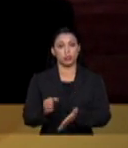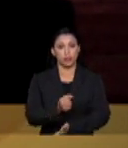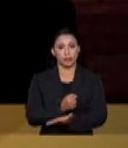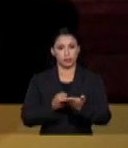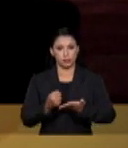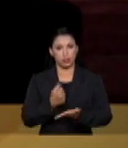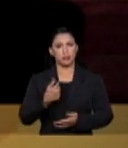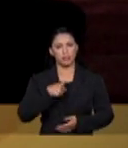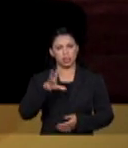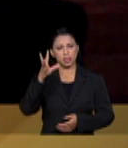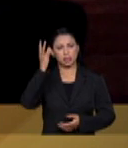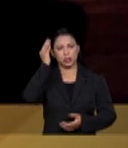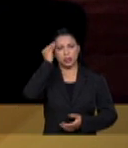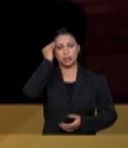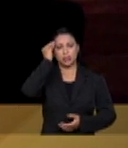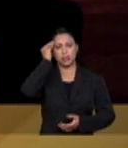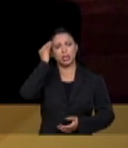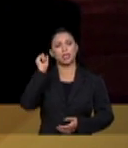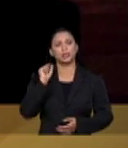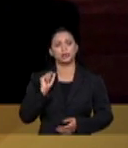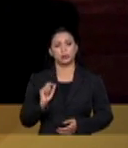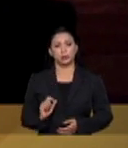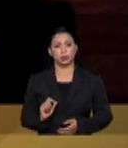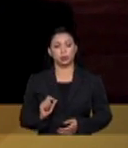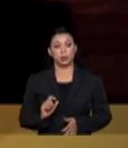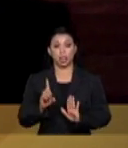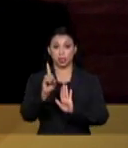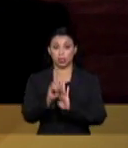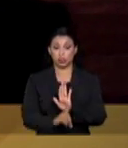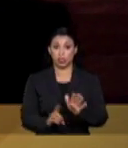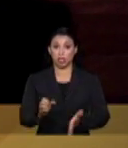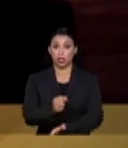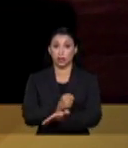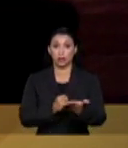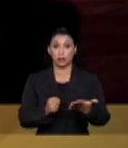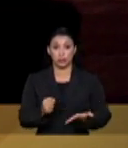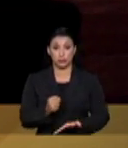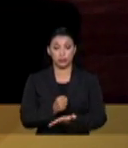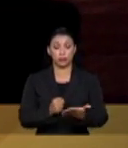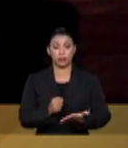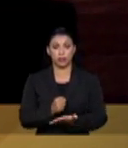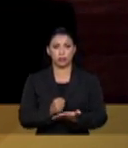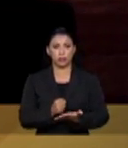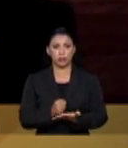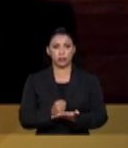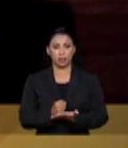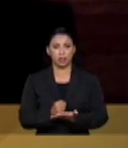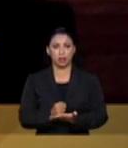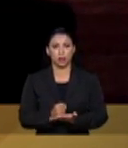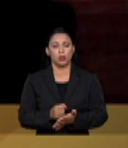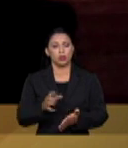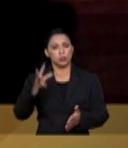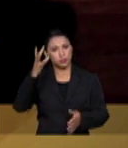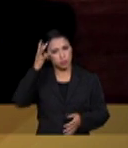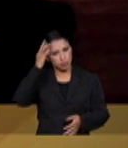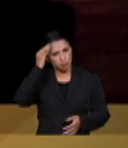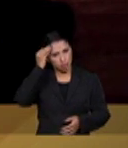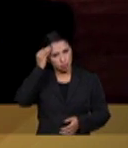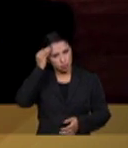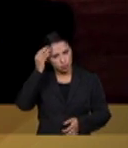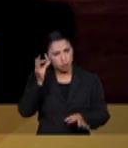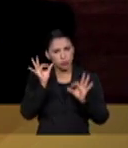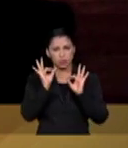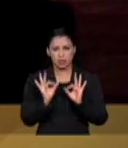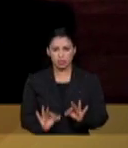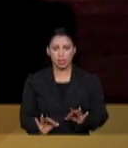entendo precisamente por se tratar de direito fundamental com interpretação adequada a